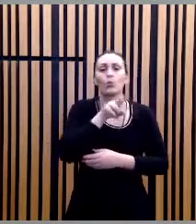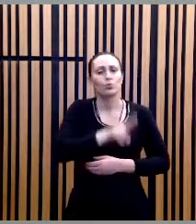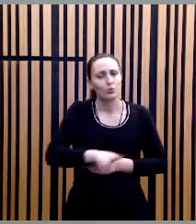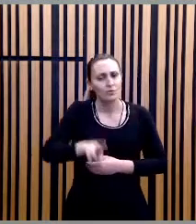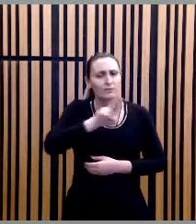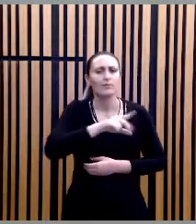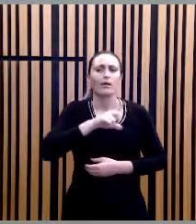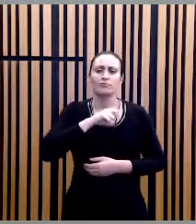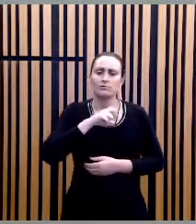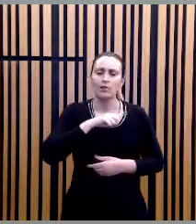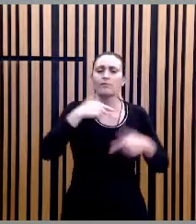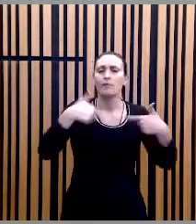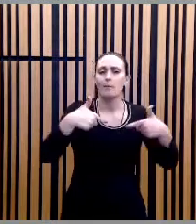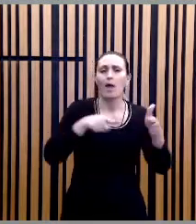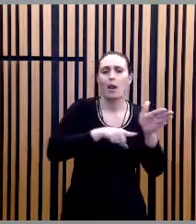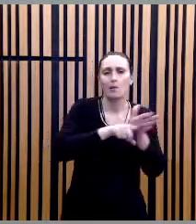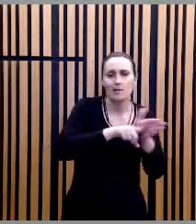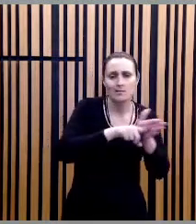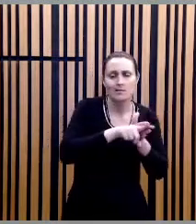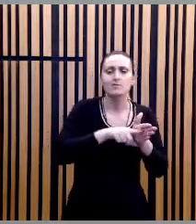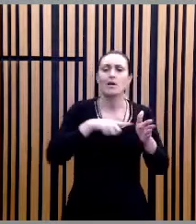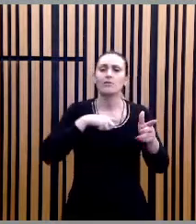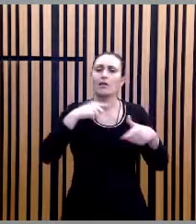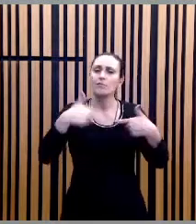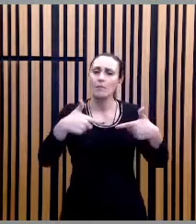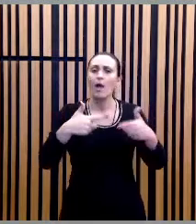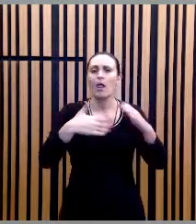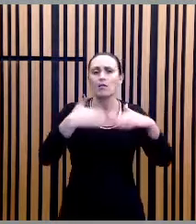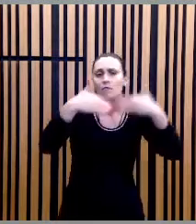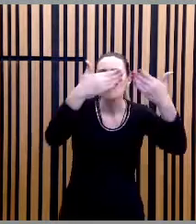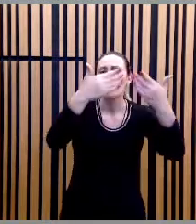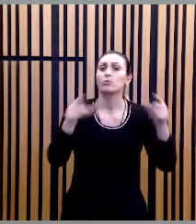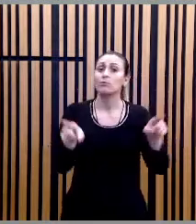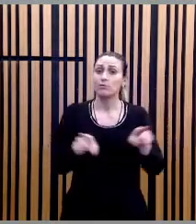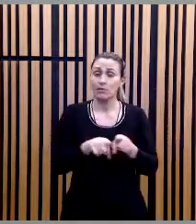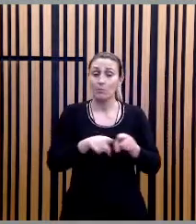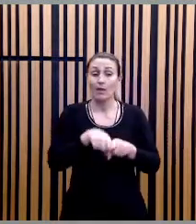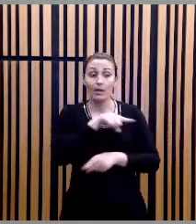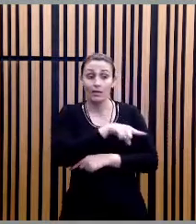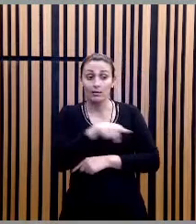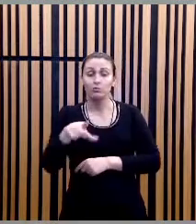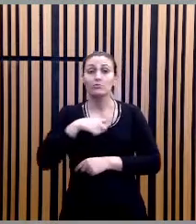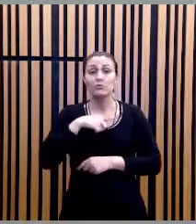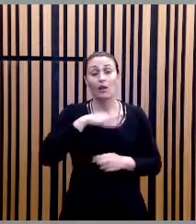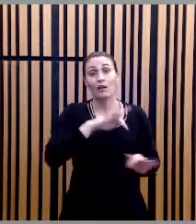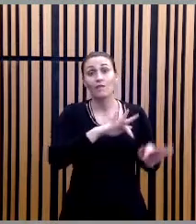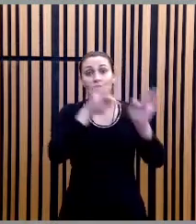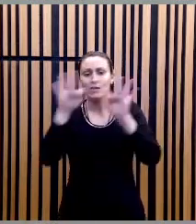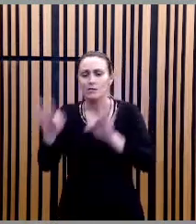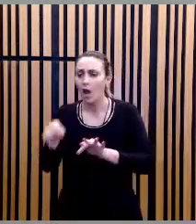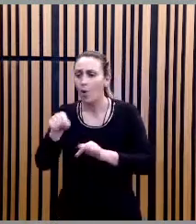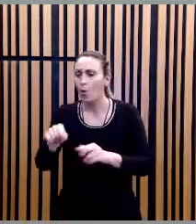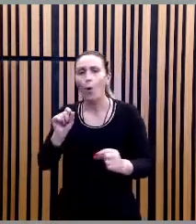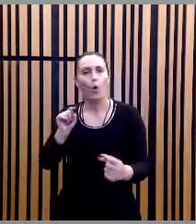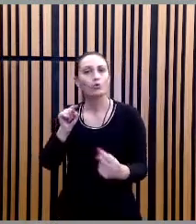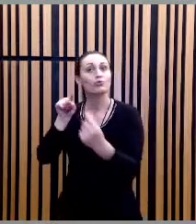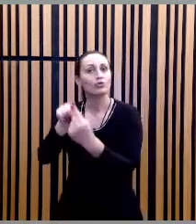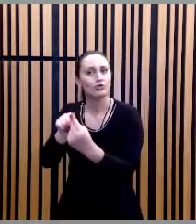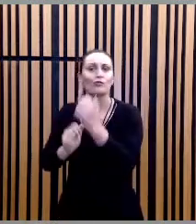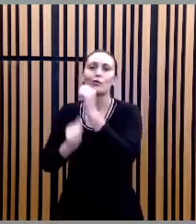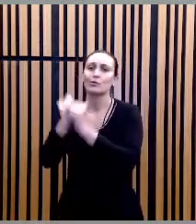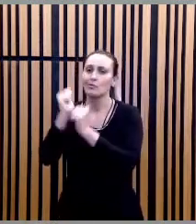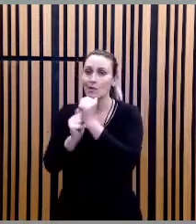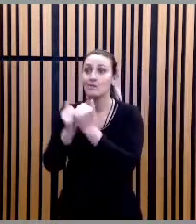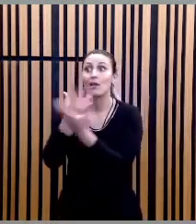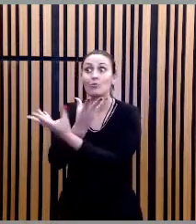que trabalha com pesquisa, que trabalha com desenvolvimento, e que tudo isso lá no final culmina em empresas e um monte